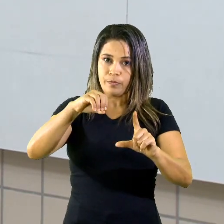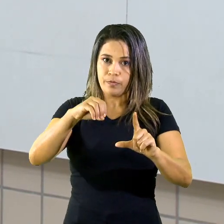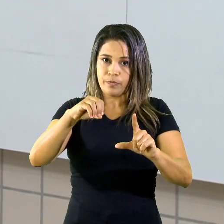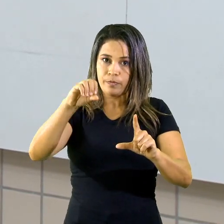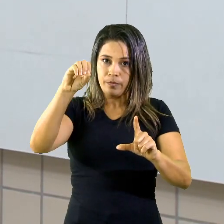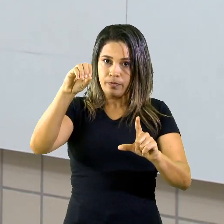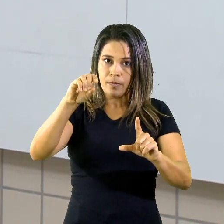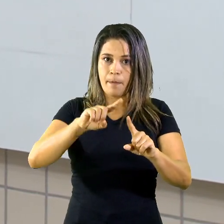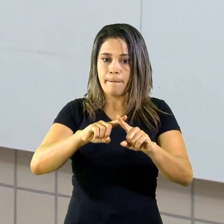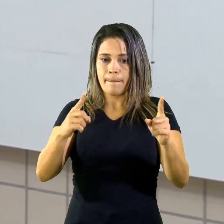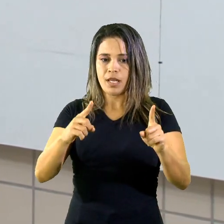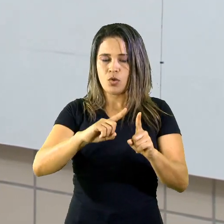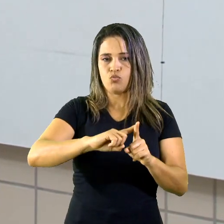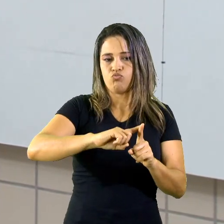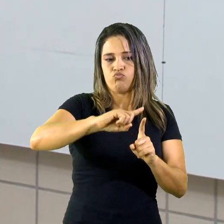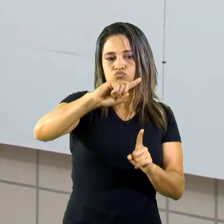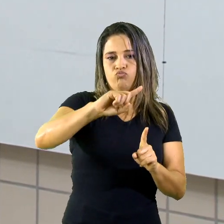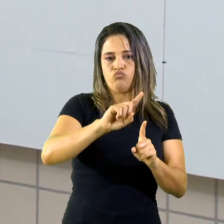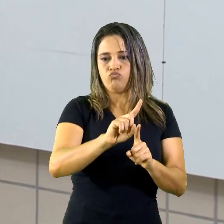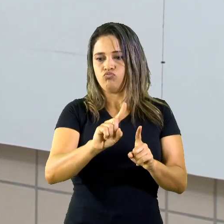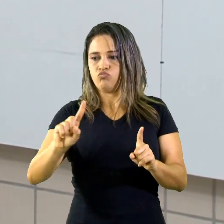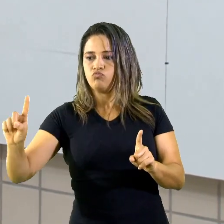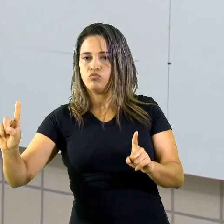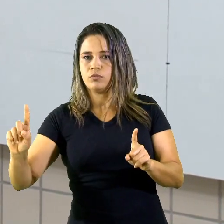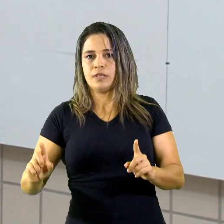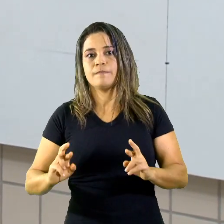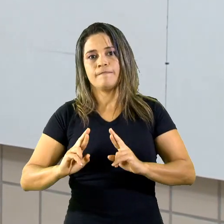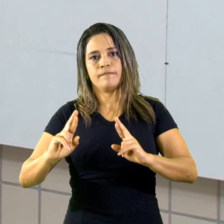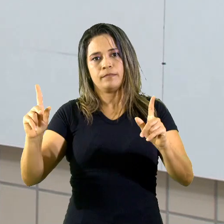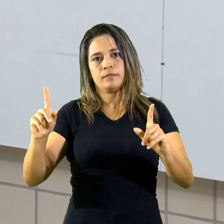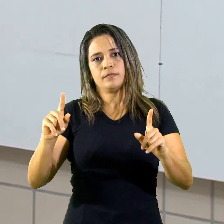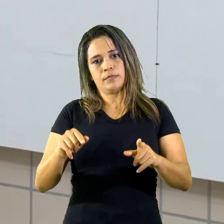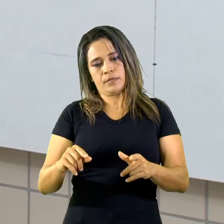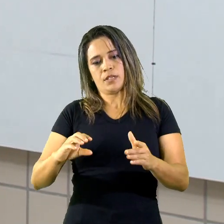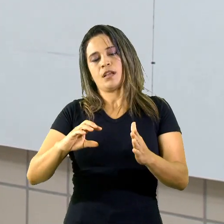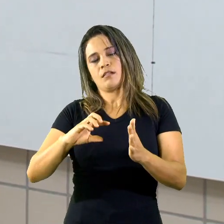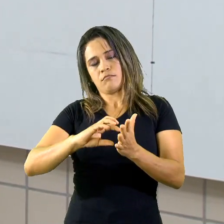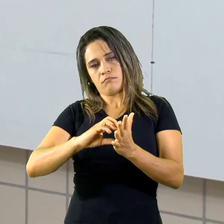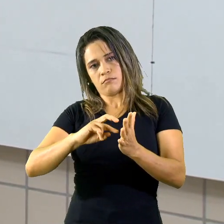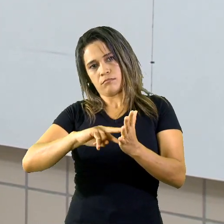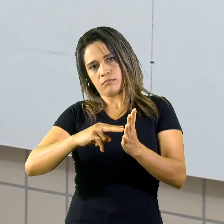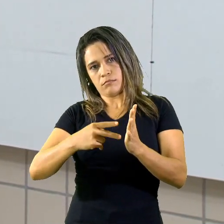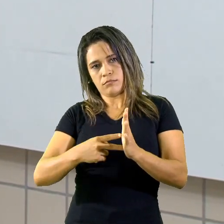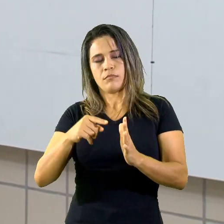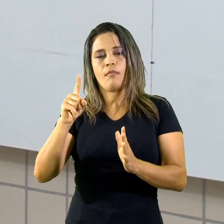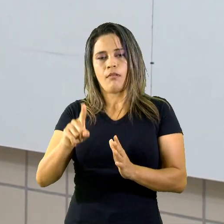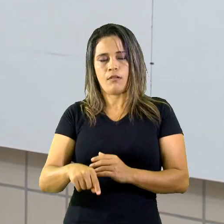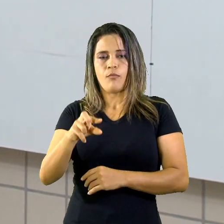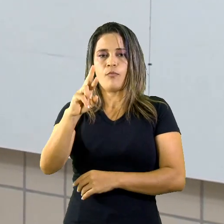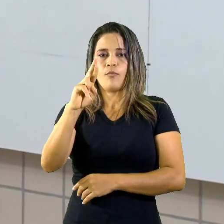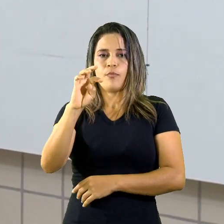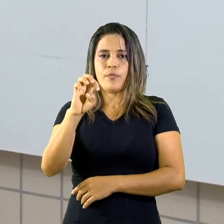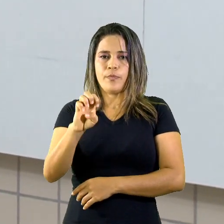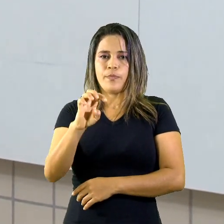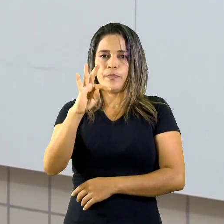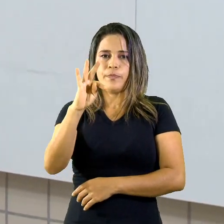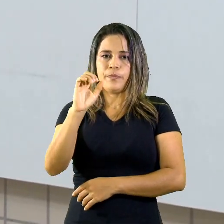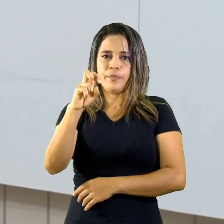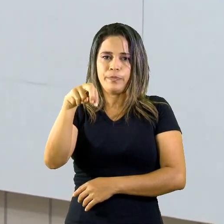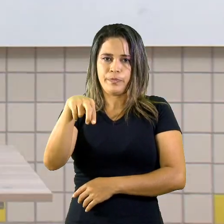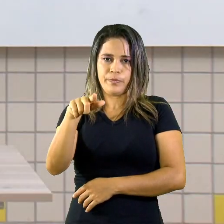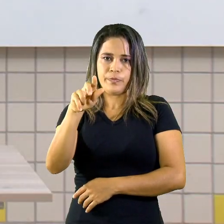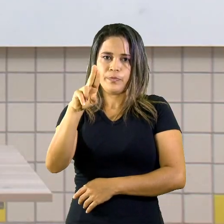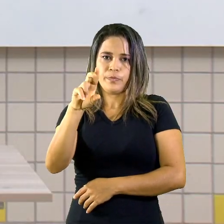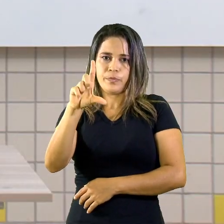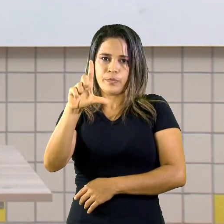são diferentes. Isso caracteriza um retângulo. Então, vamos lá, grudar meu adesivo, procurar a